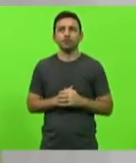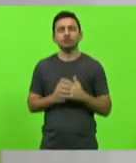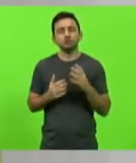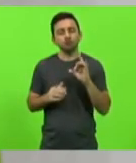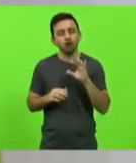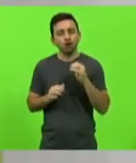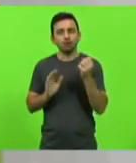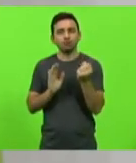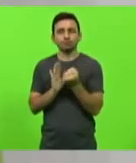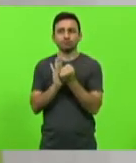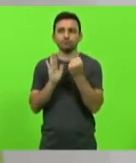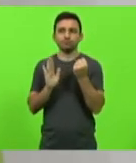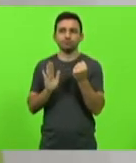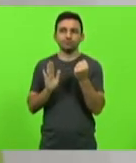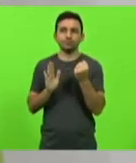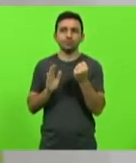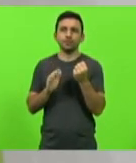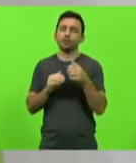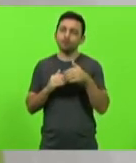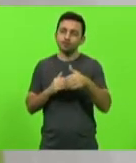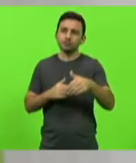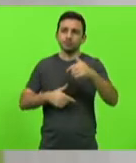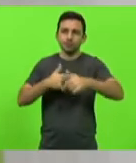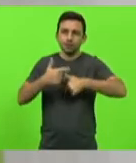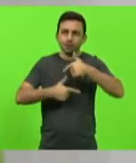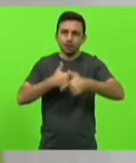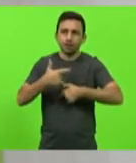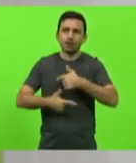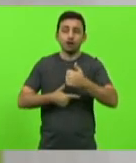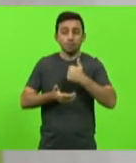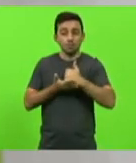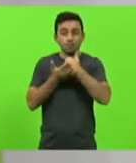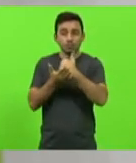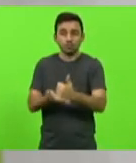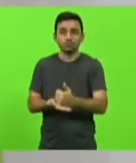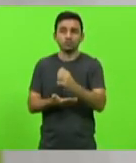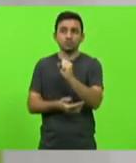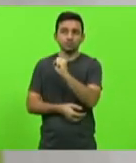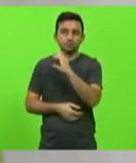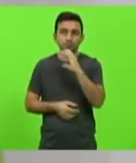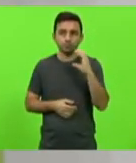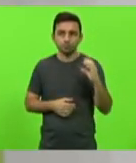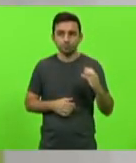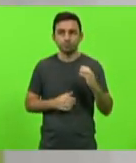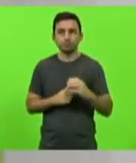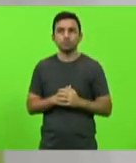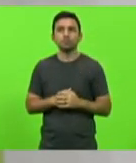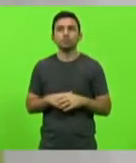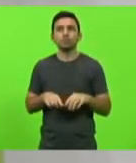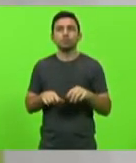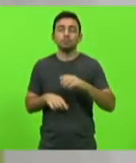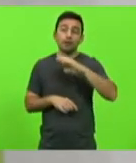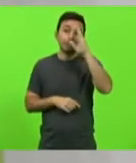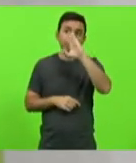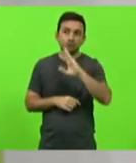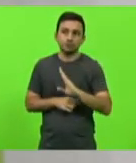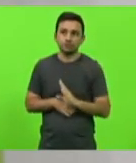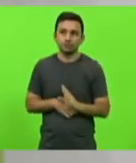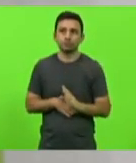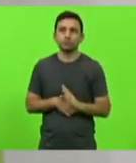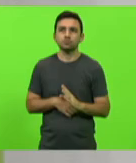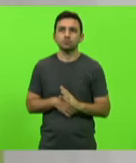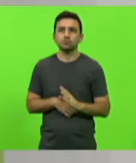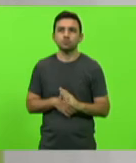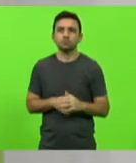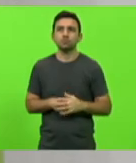registrar, vamos trabalhar por Santa Catarina, vamos trabalhar pelo Brasil,